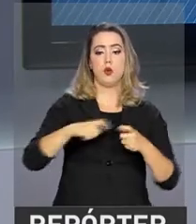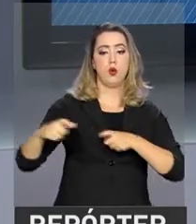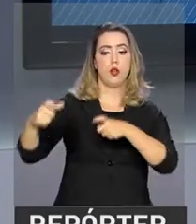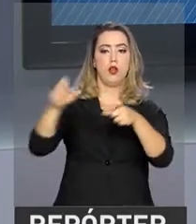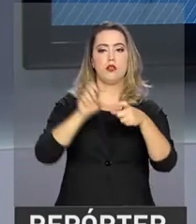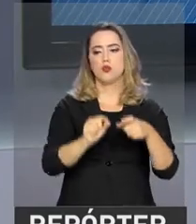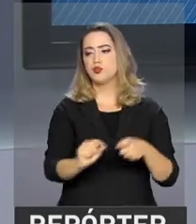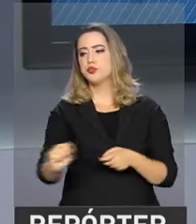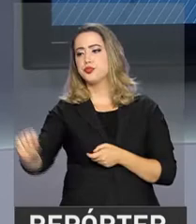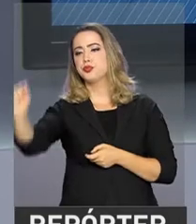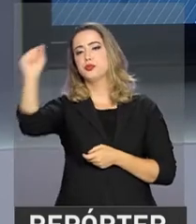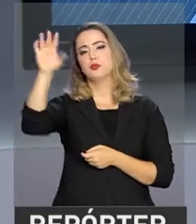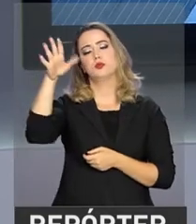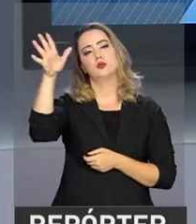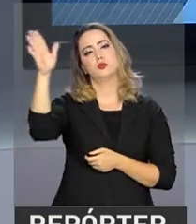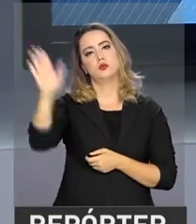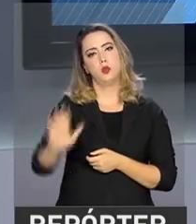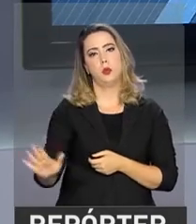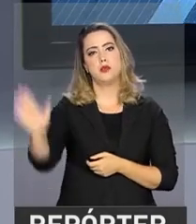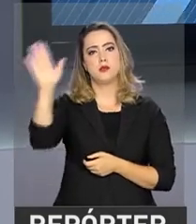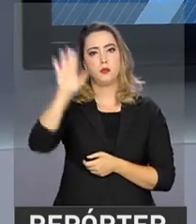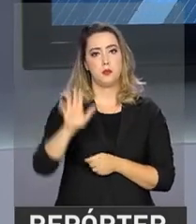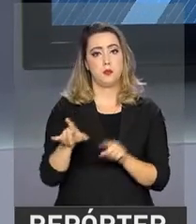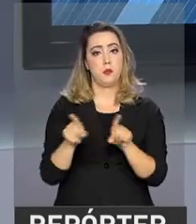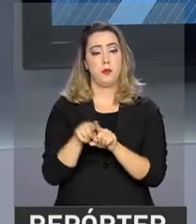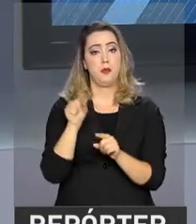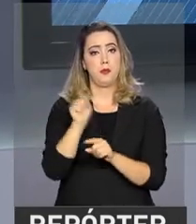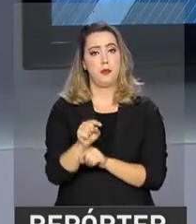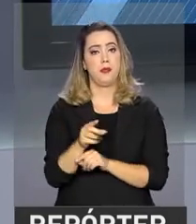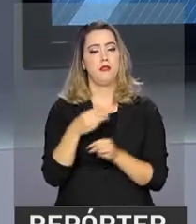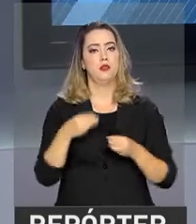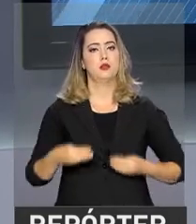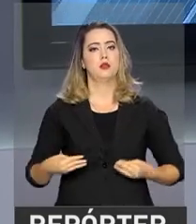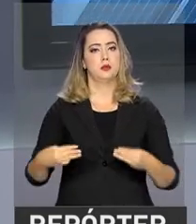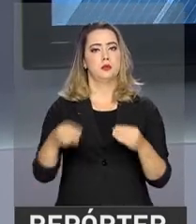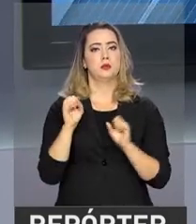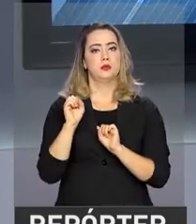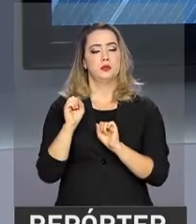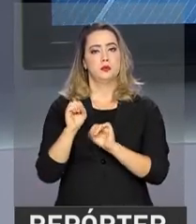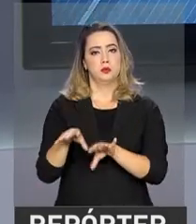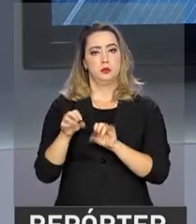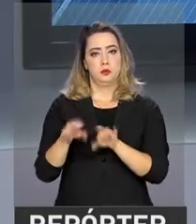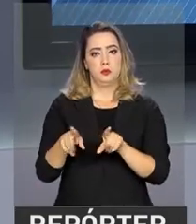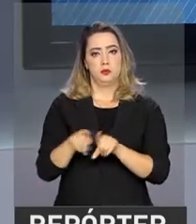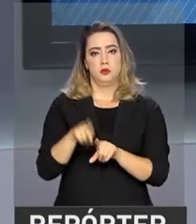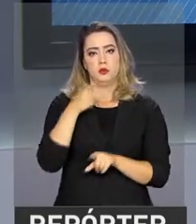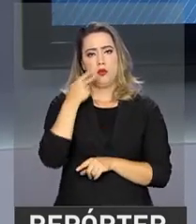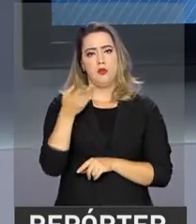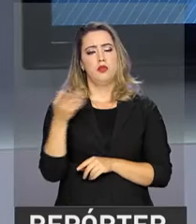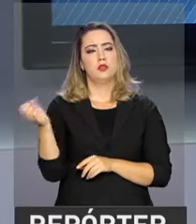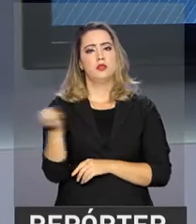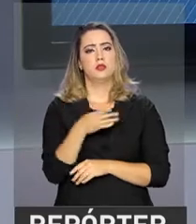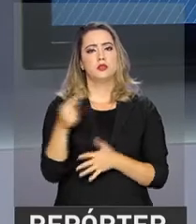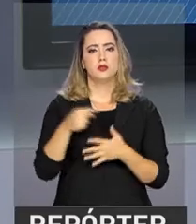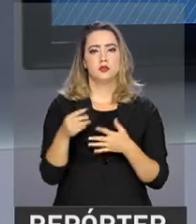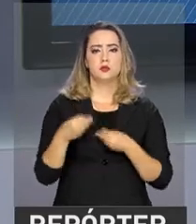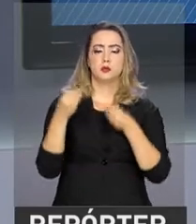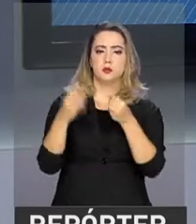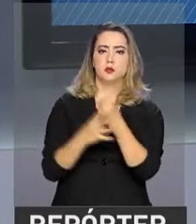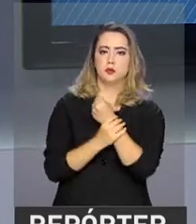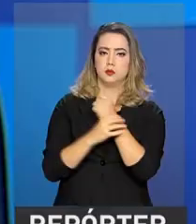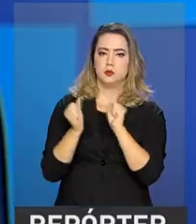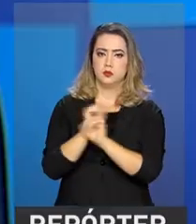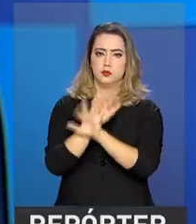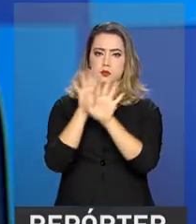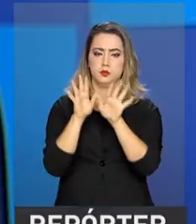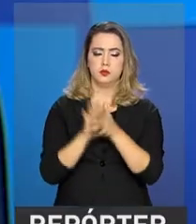municípios o ministro da educação mendonça filho destacou as novidades desta edição para garantir segurança e transparência